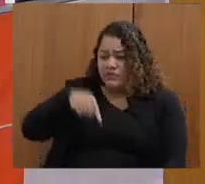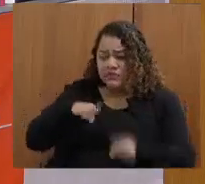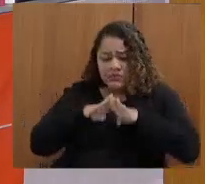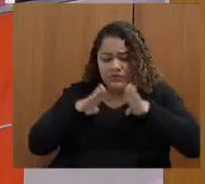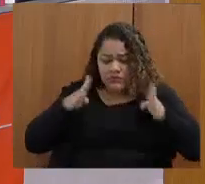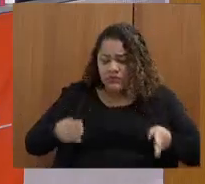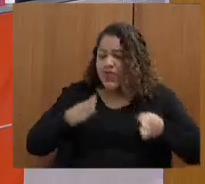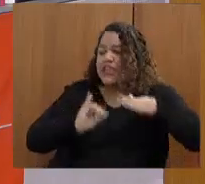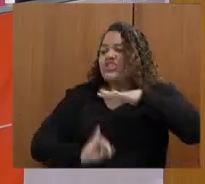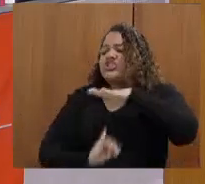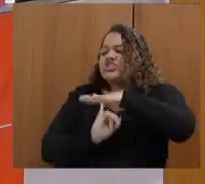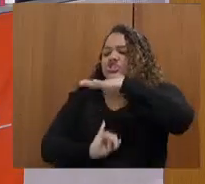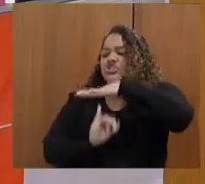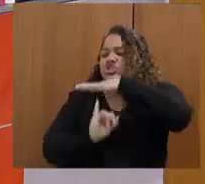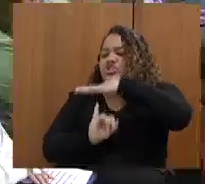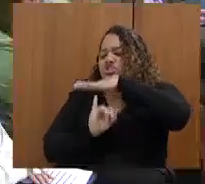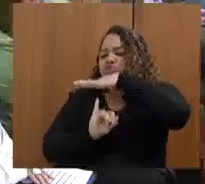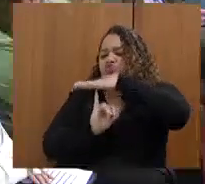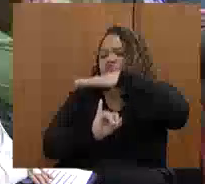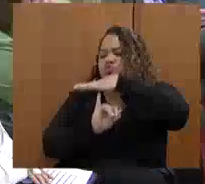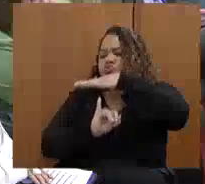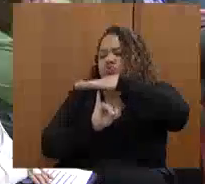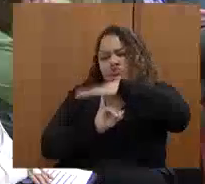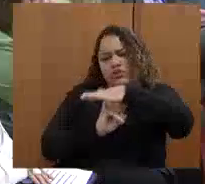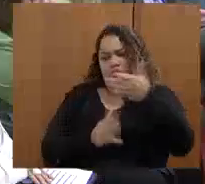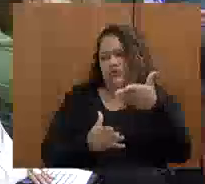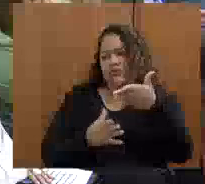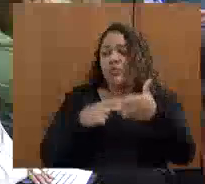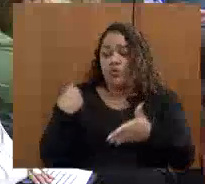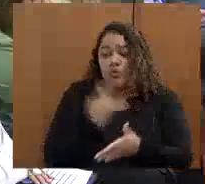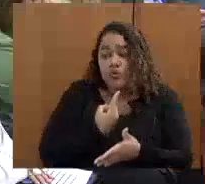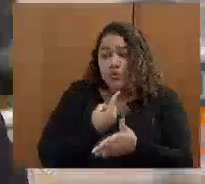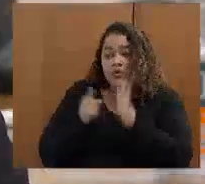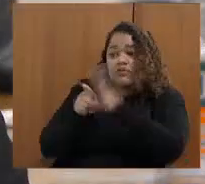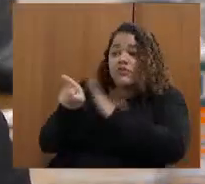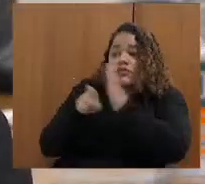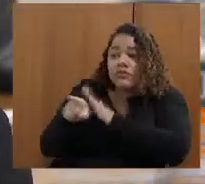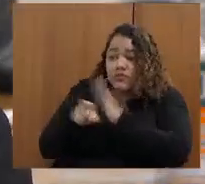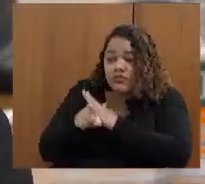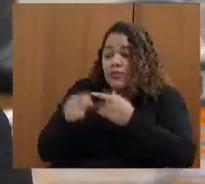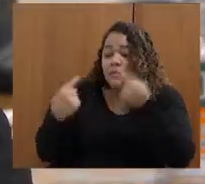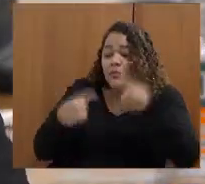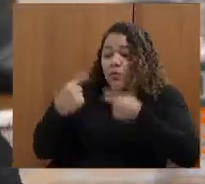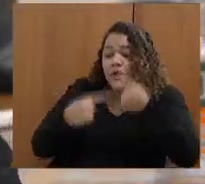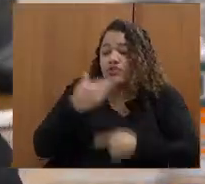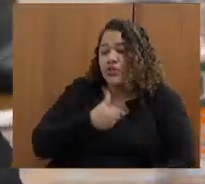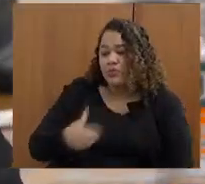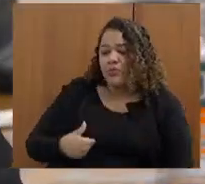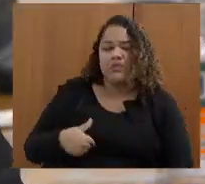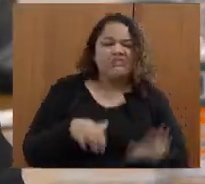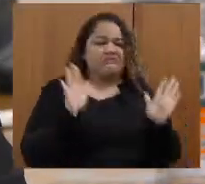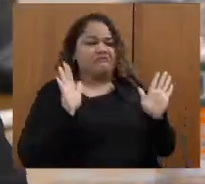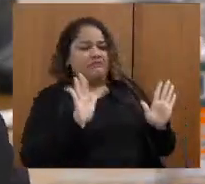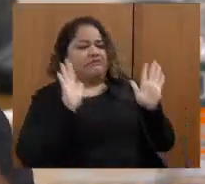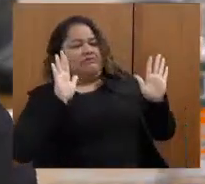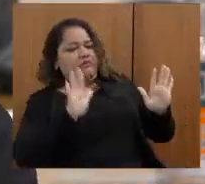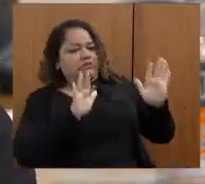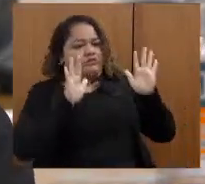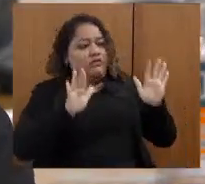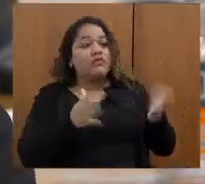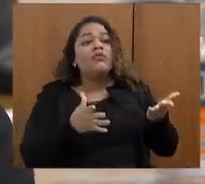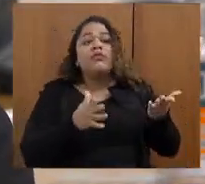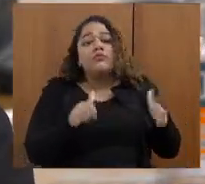institucionalidade nós estamos indo política pública e se a gente ficar na defensiva a gente